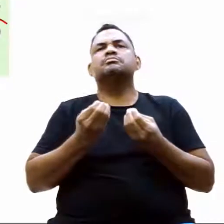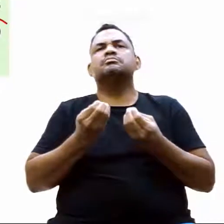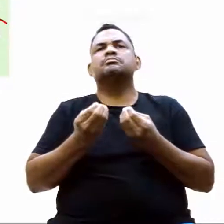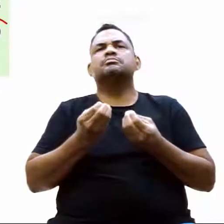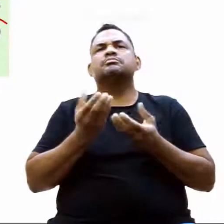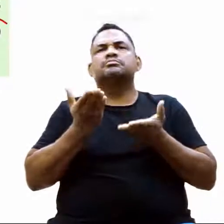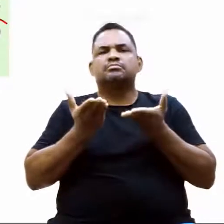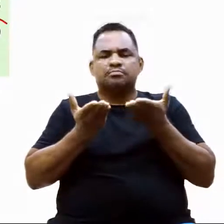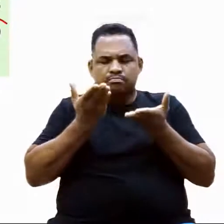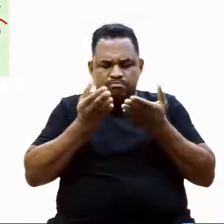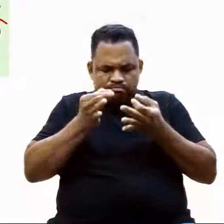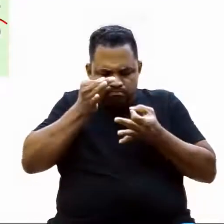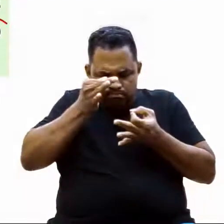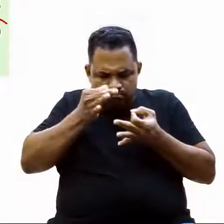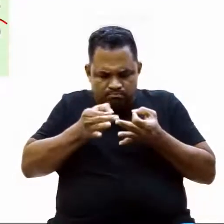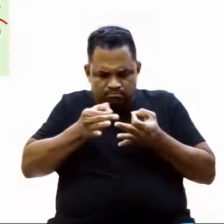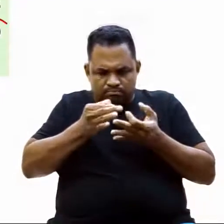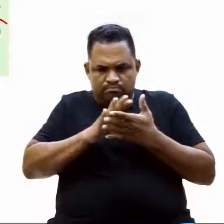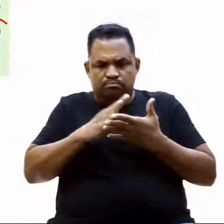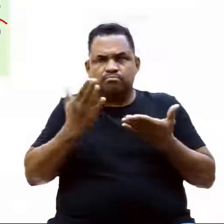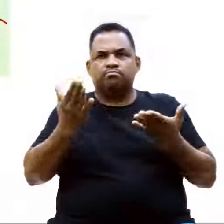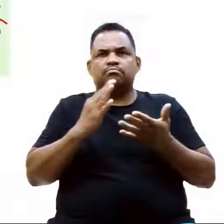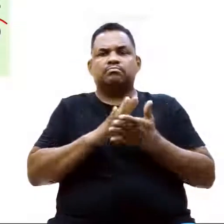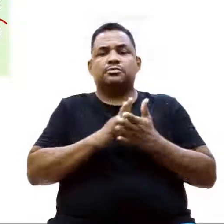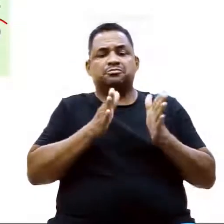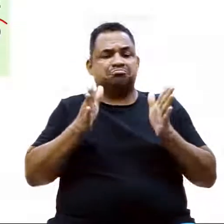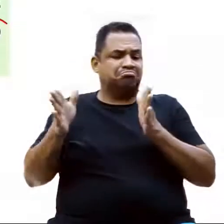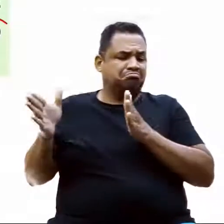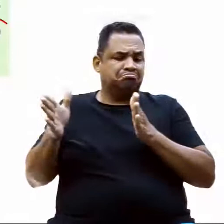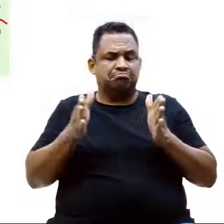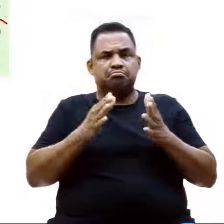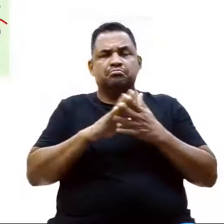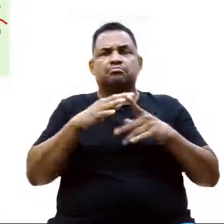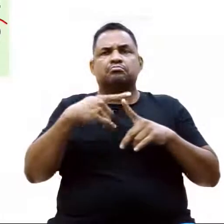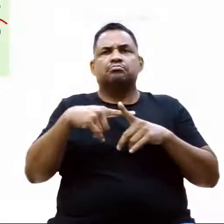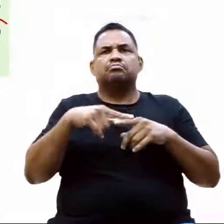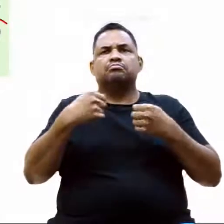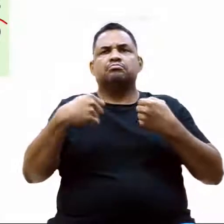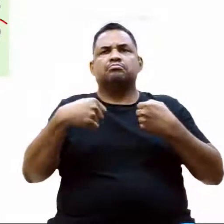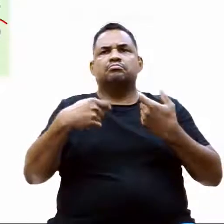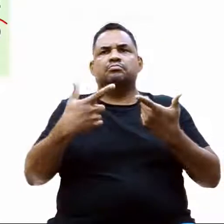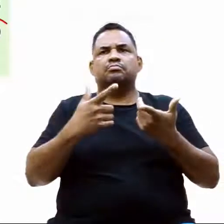balança de alta precisão da época, porque ele precisava